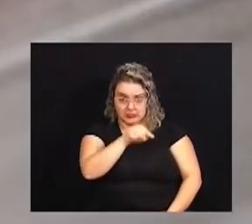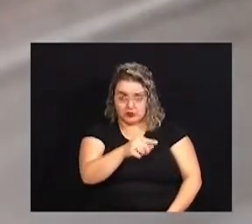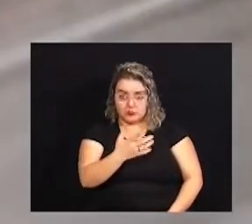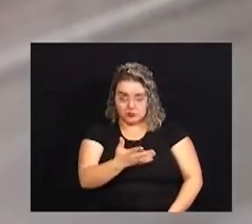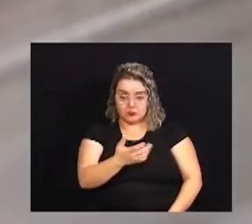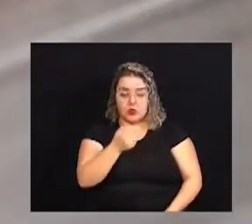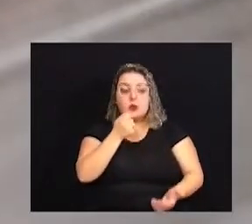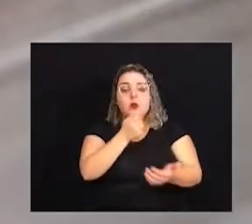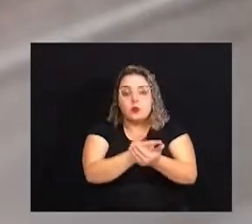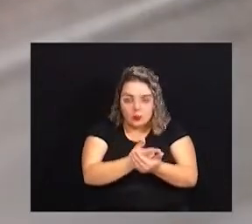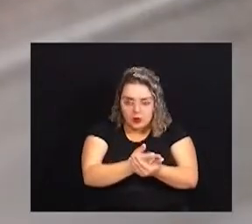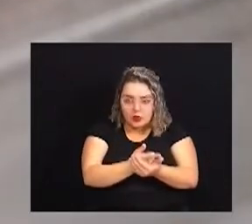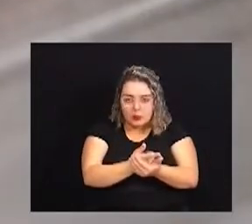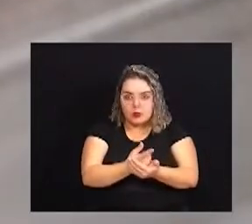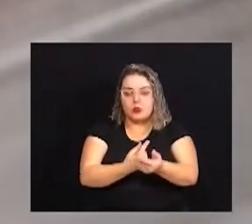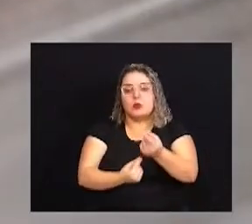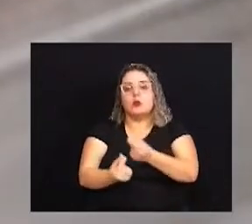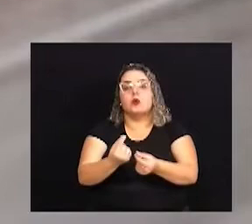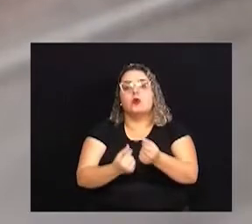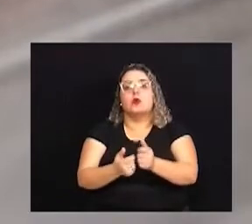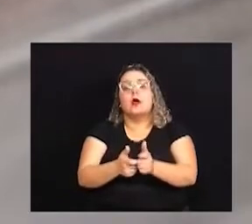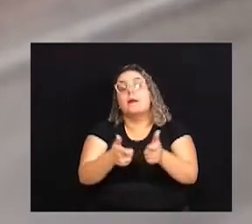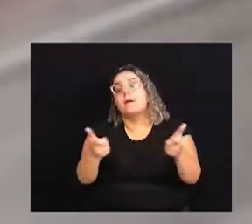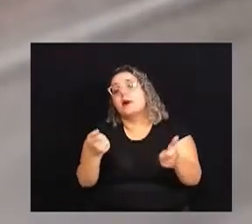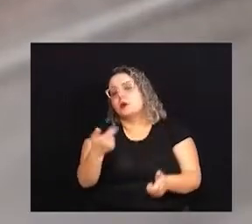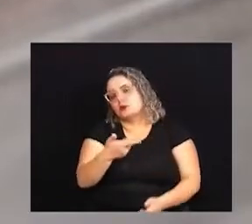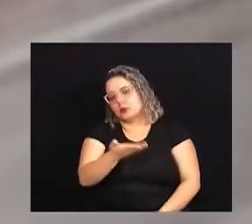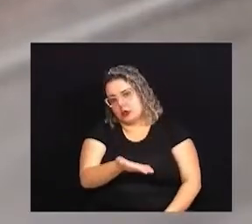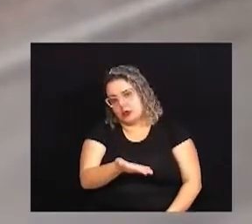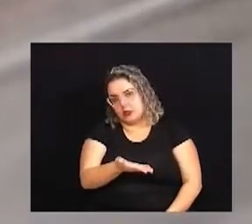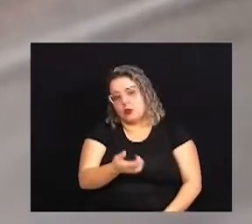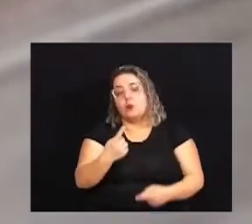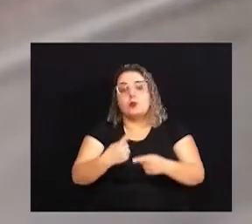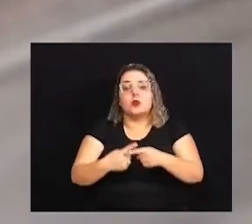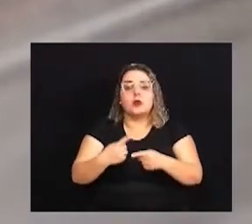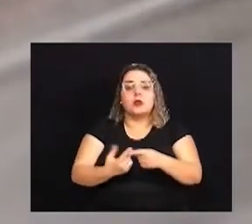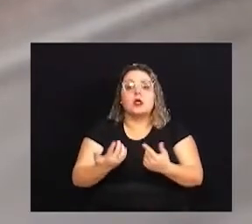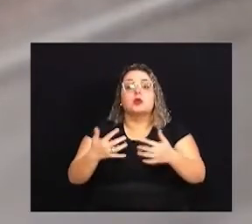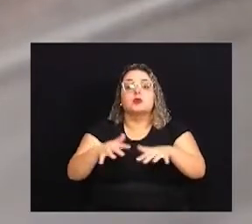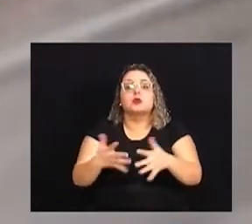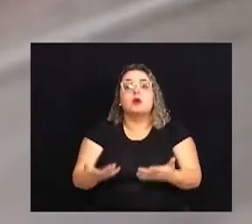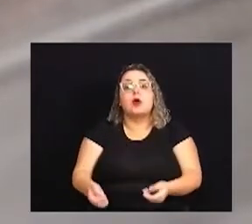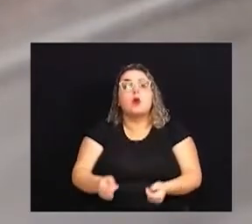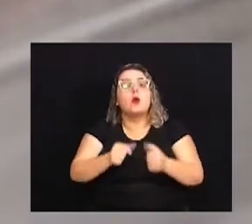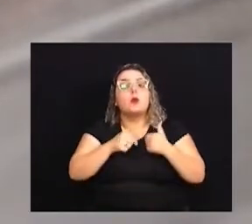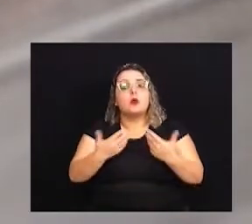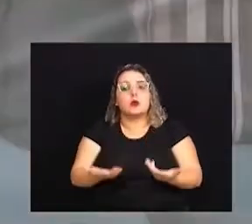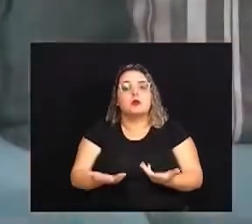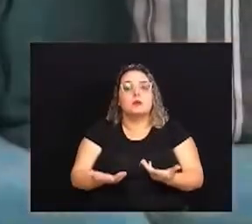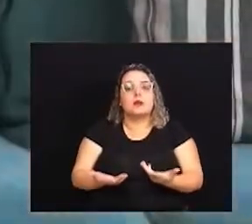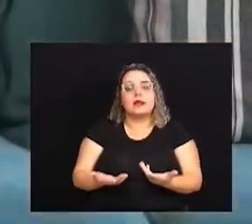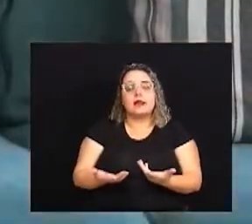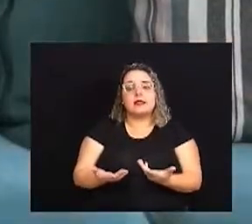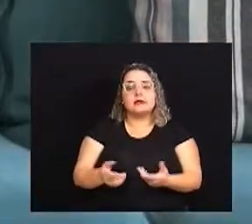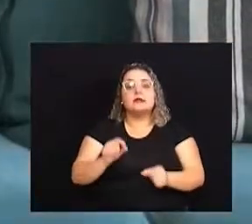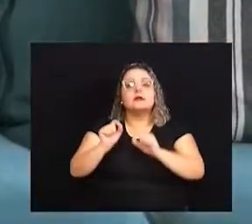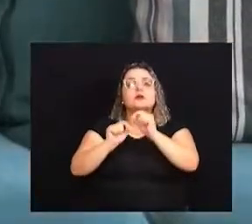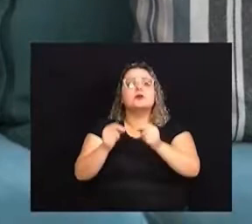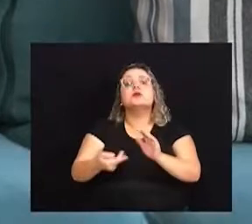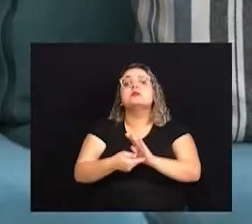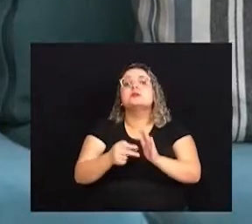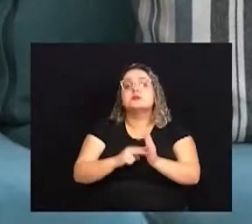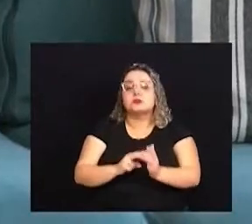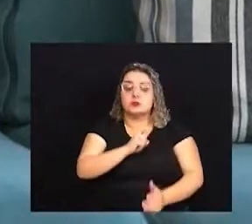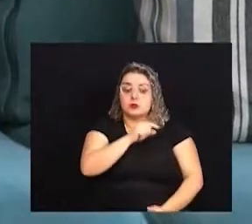esse é o custo contábil. O custo econômico é muito maior do que isso. Eu tenho que incluir aqui o custo de oportunidade. O que é o custo de